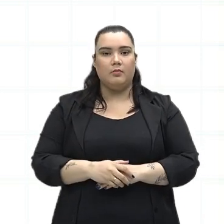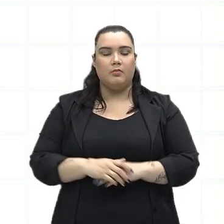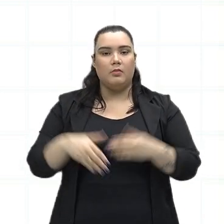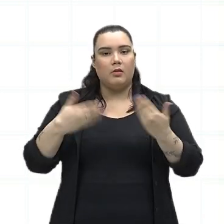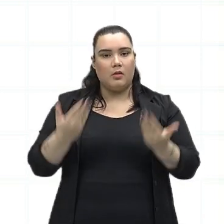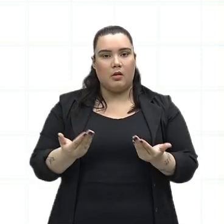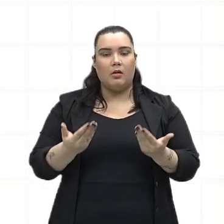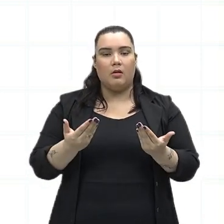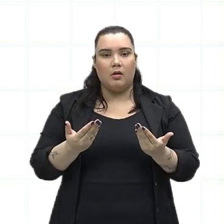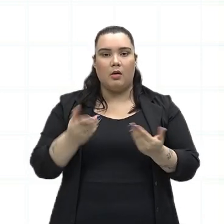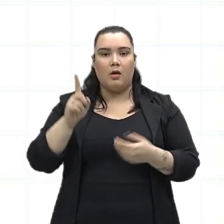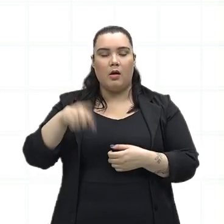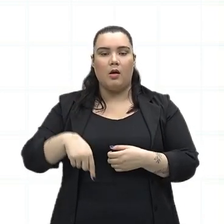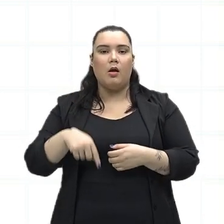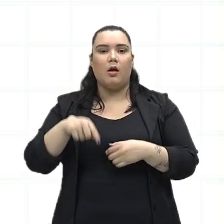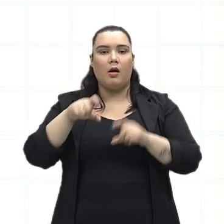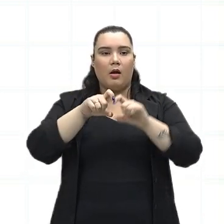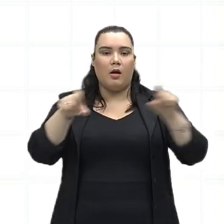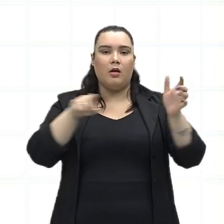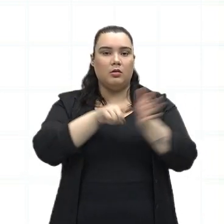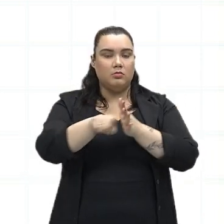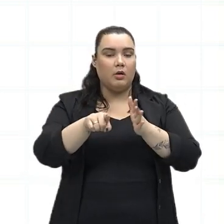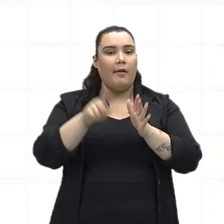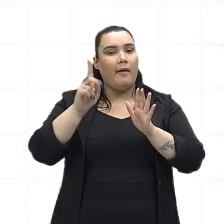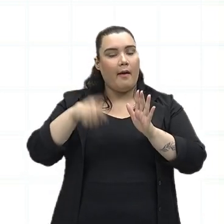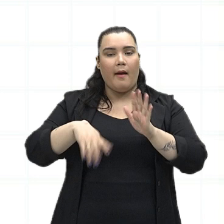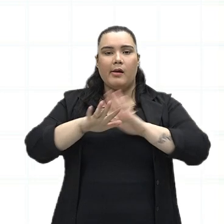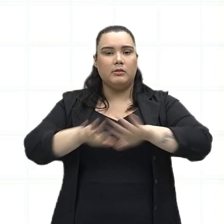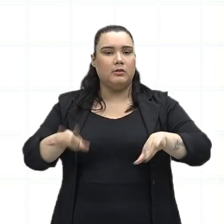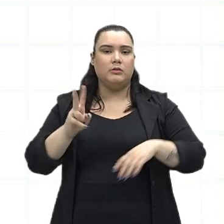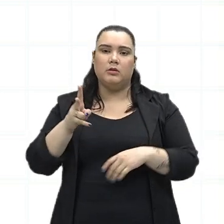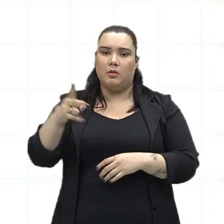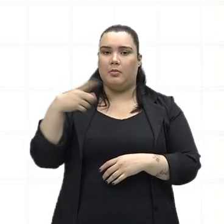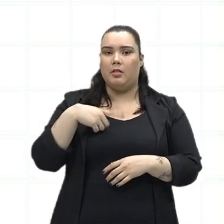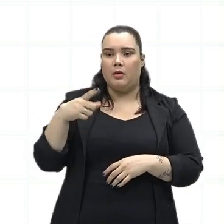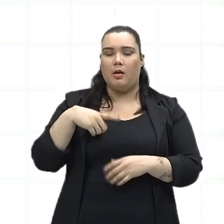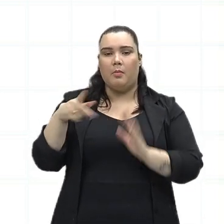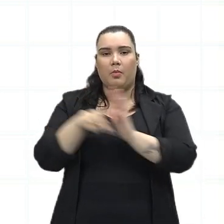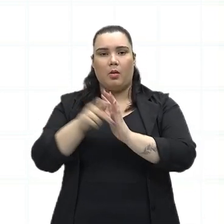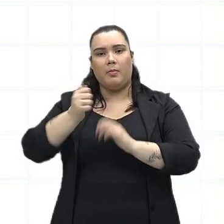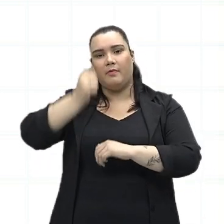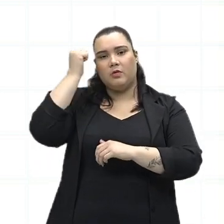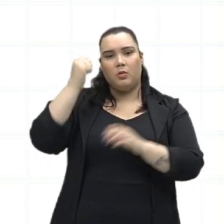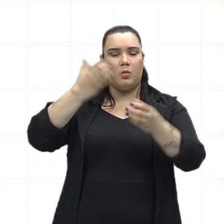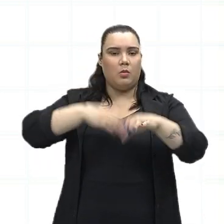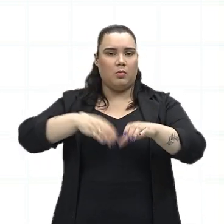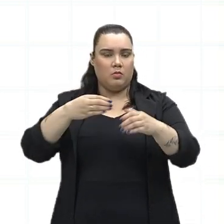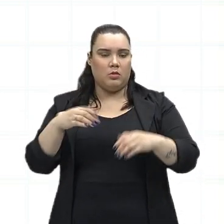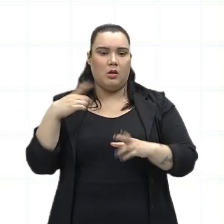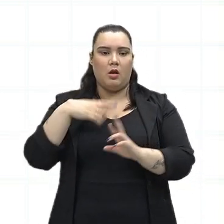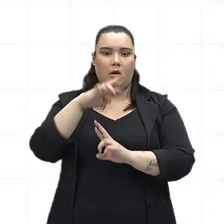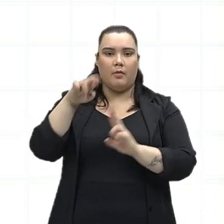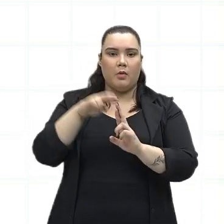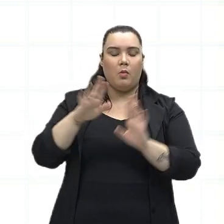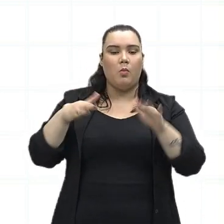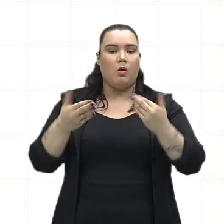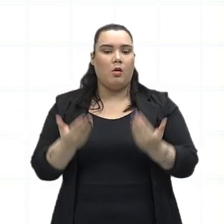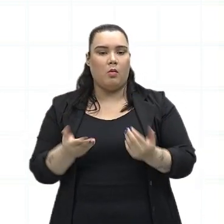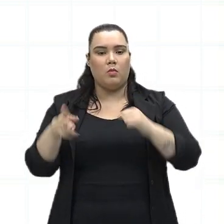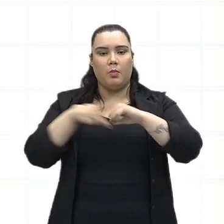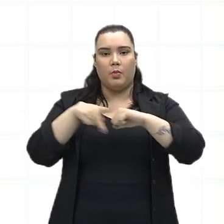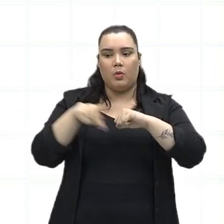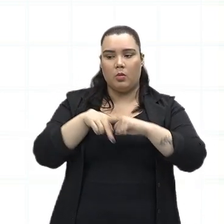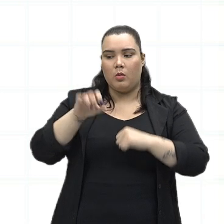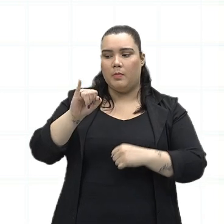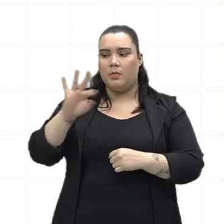uma questão bem comum de vestibular mesmo, de concurso, saber a quem se refere, né? O pronome tal se